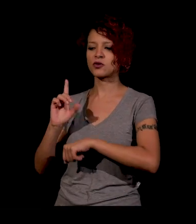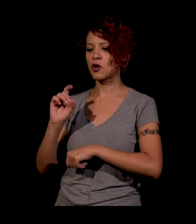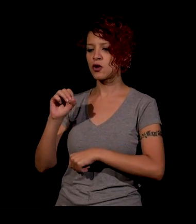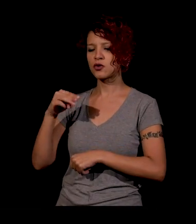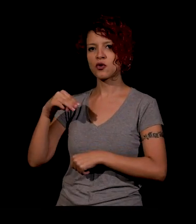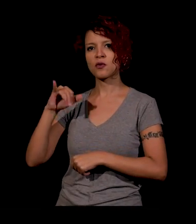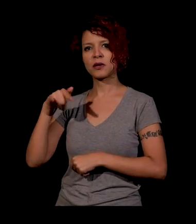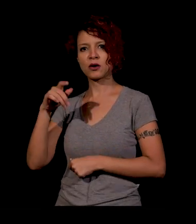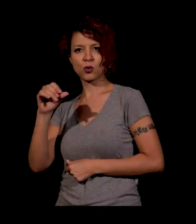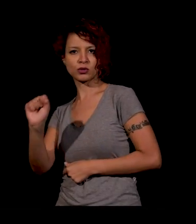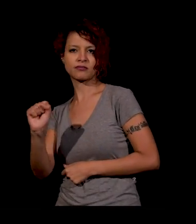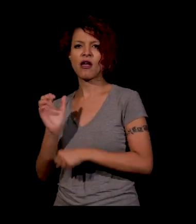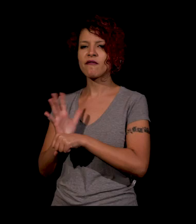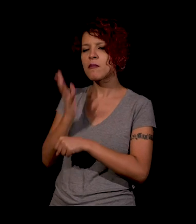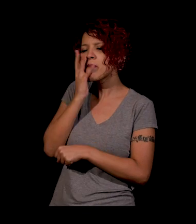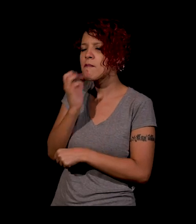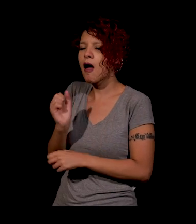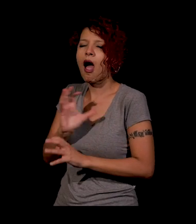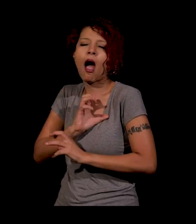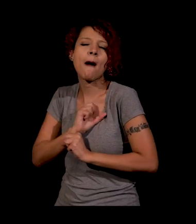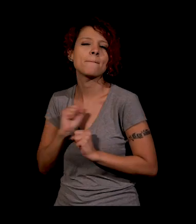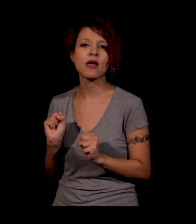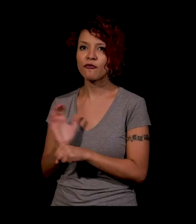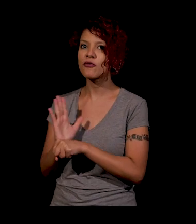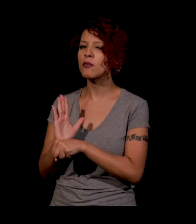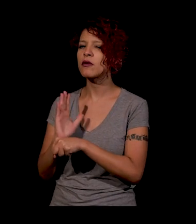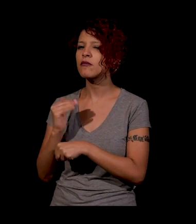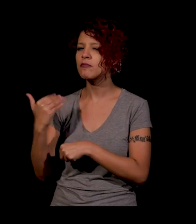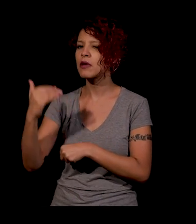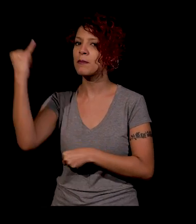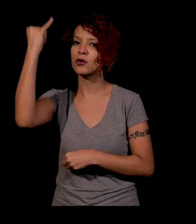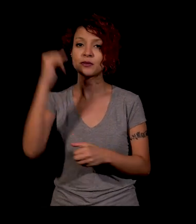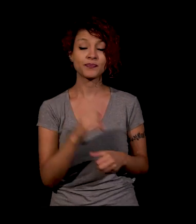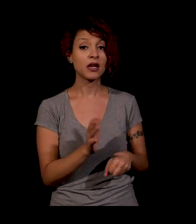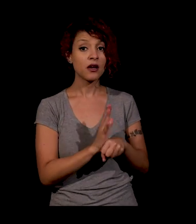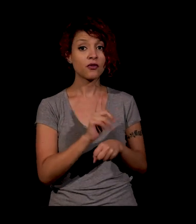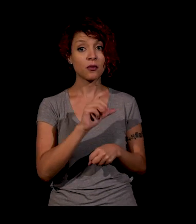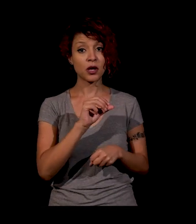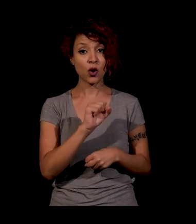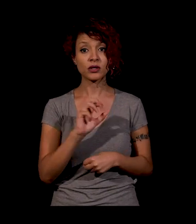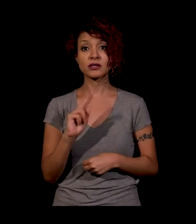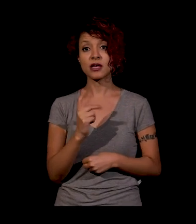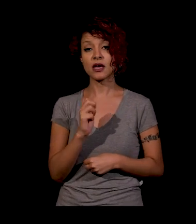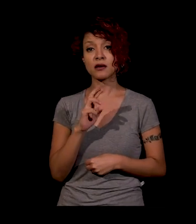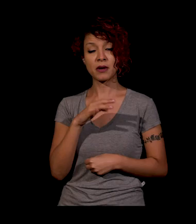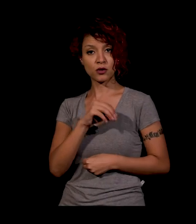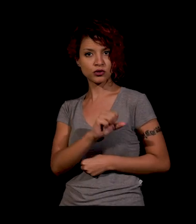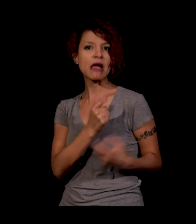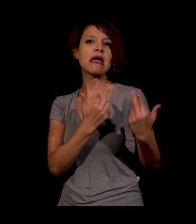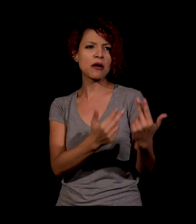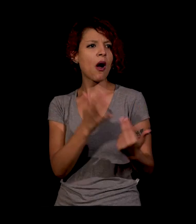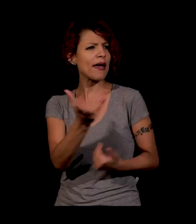que eu hoje em dia tenho esse filme e eu acho que é um filme que vai ficar cada vez mais importante. Los Hermanos, idem, eu estudei com eles, eu achava eles incríveis.